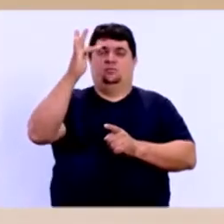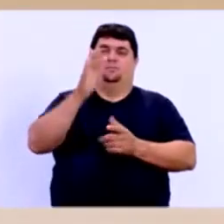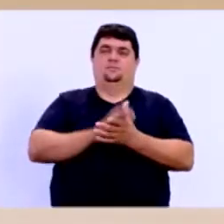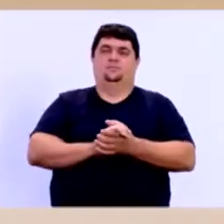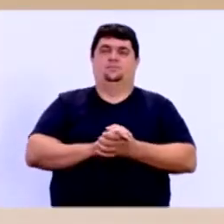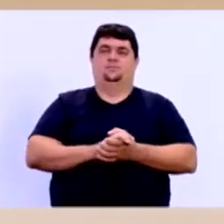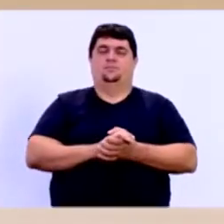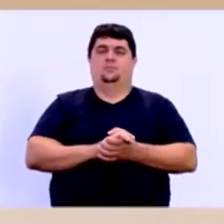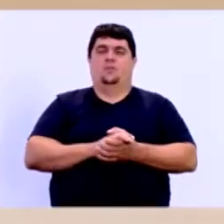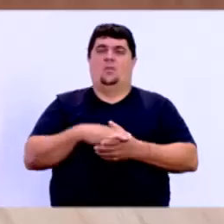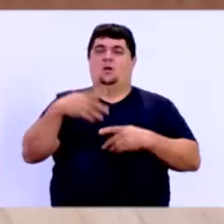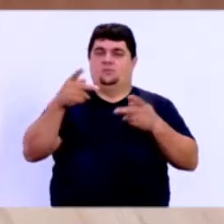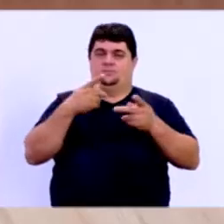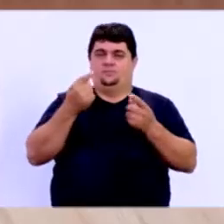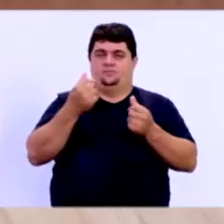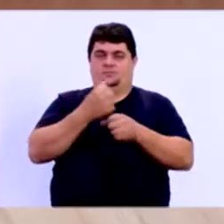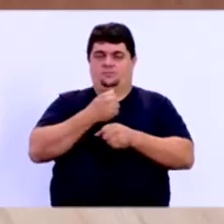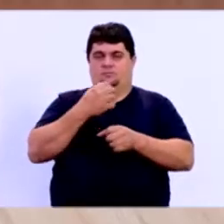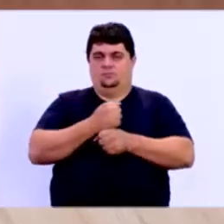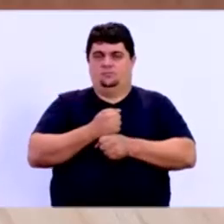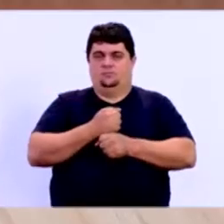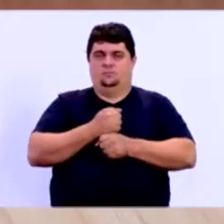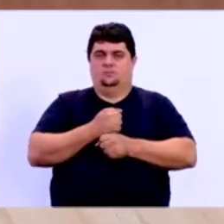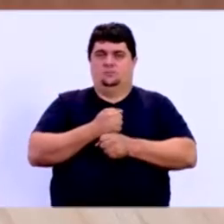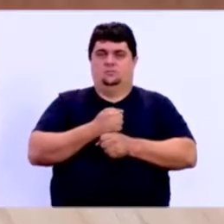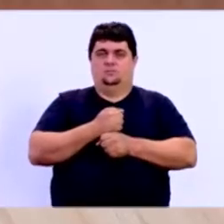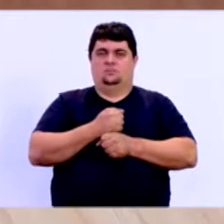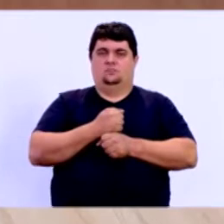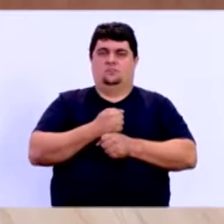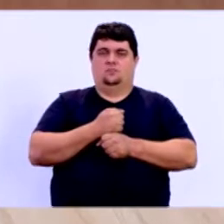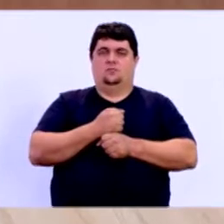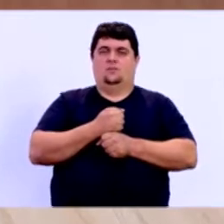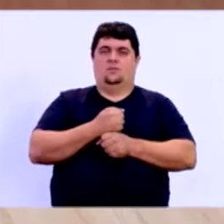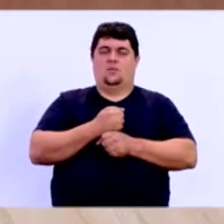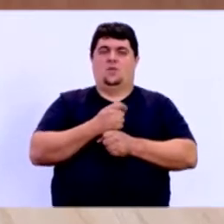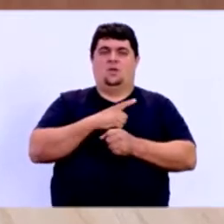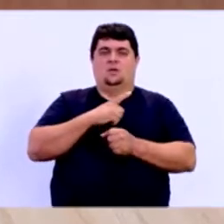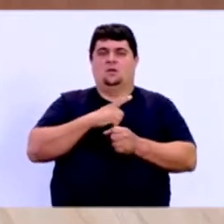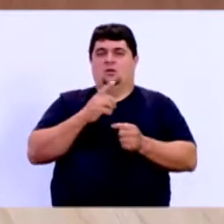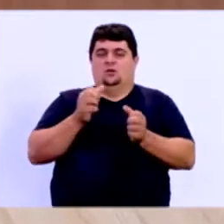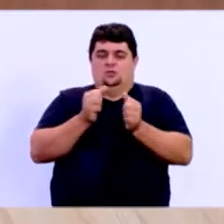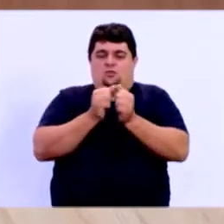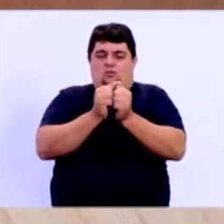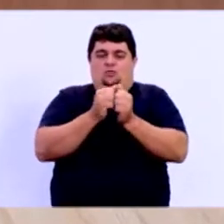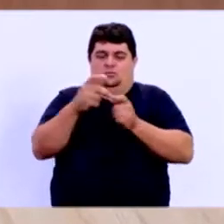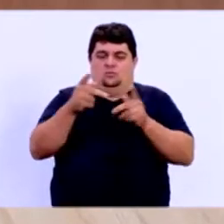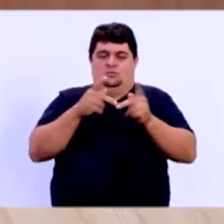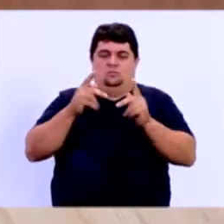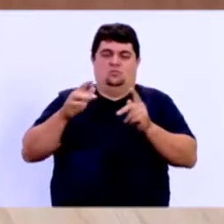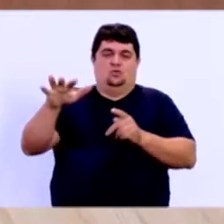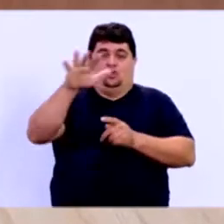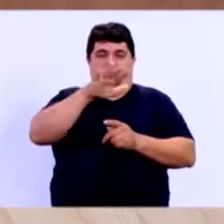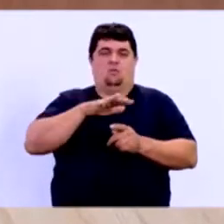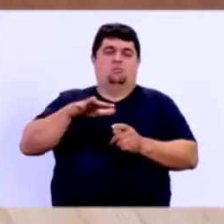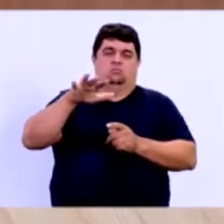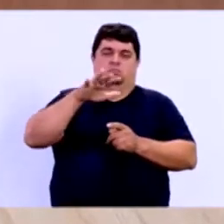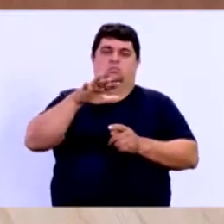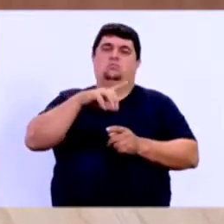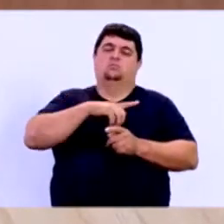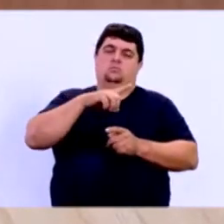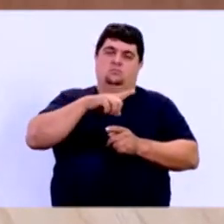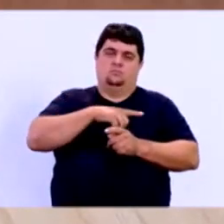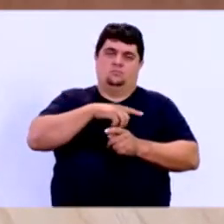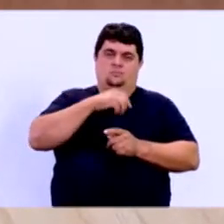O planejamento financeiro, ele integra inevitavelmente esse planejamento geral da organização. Ele é